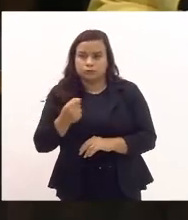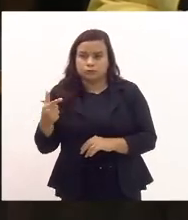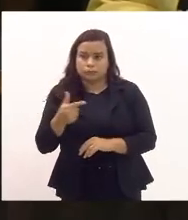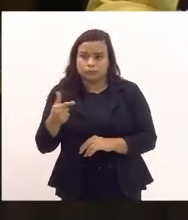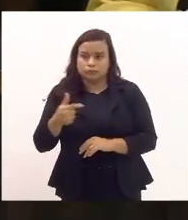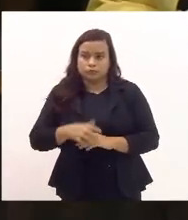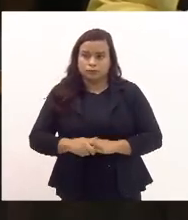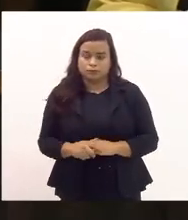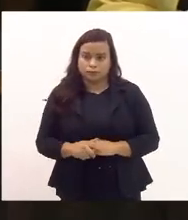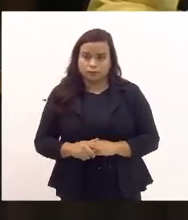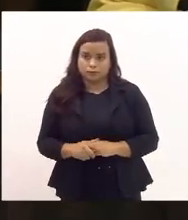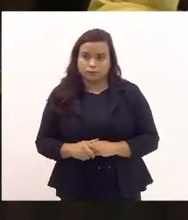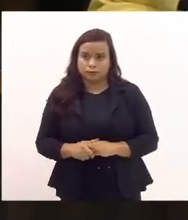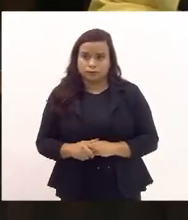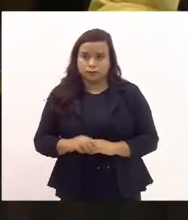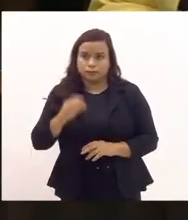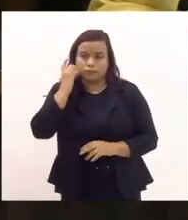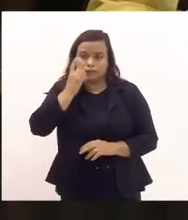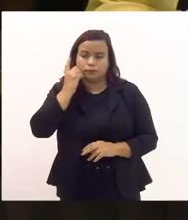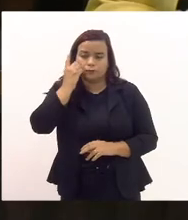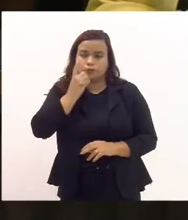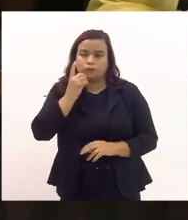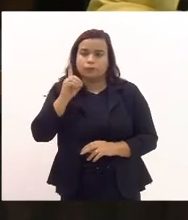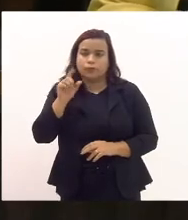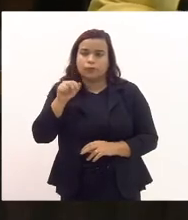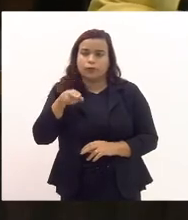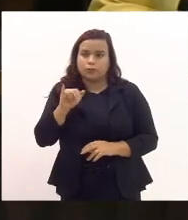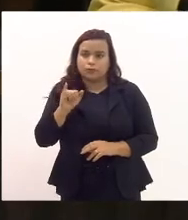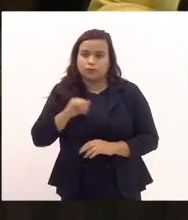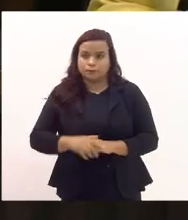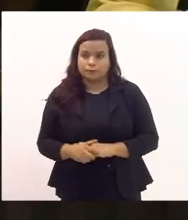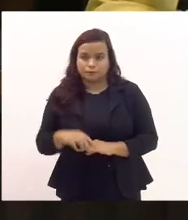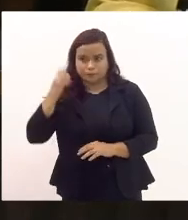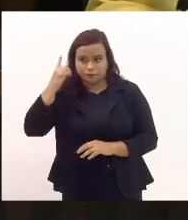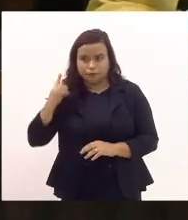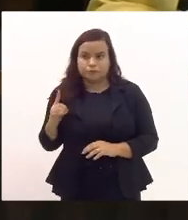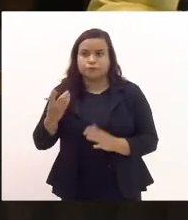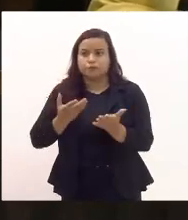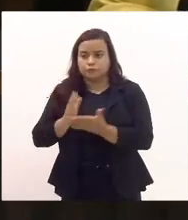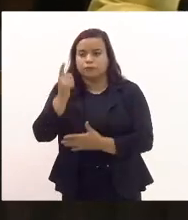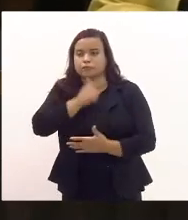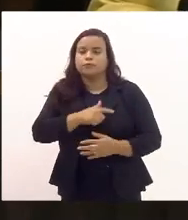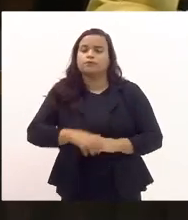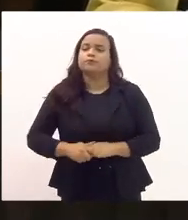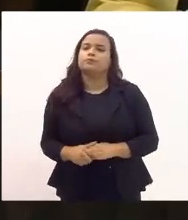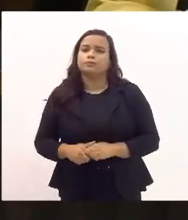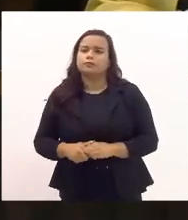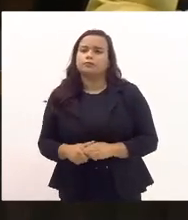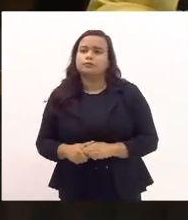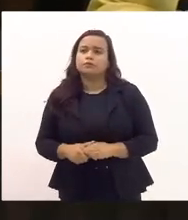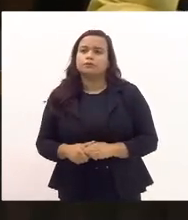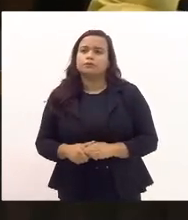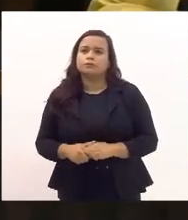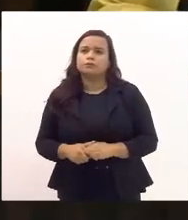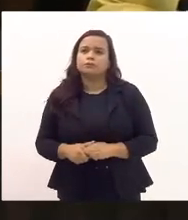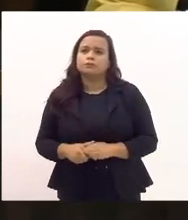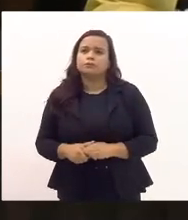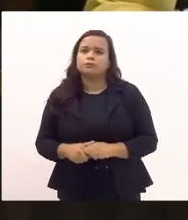22 está Dani Monteiro Se eu acho que a prova mas descrição aprovado a